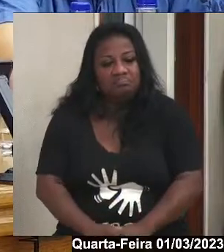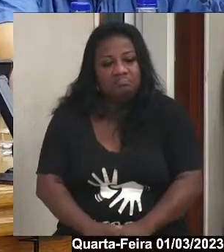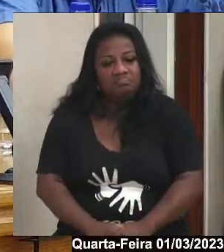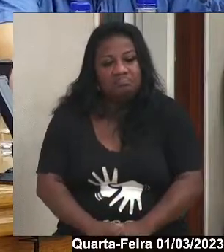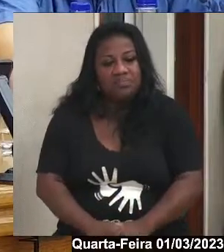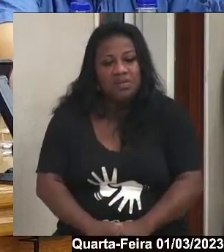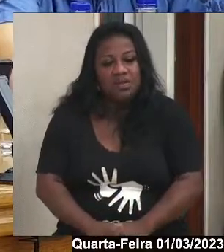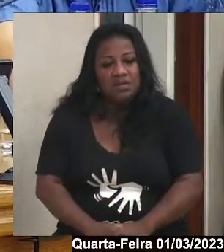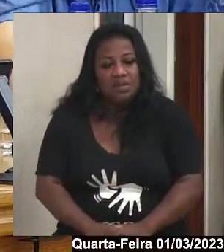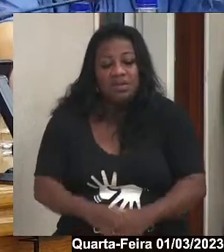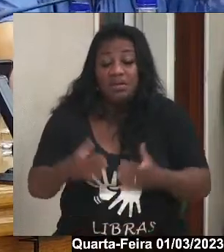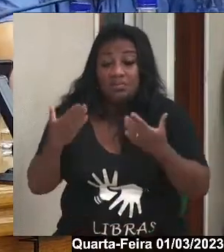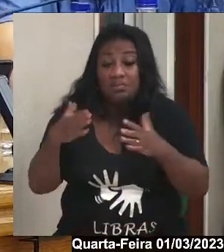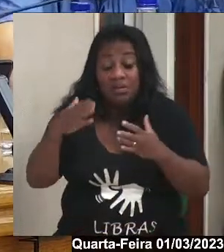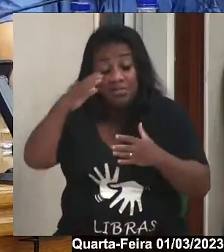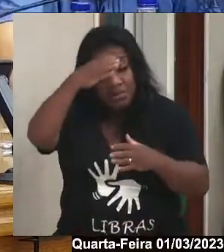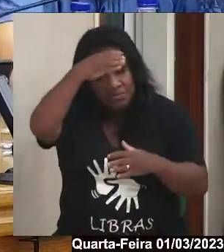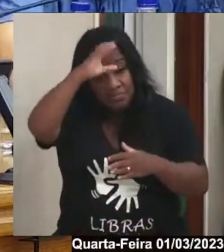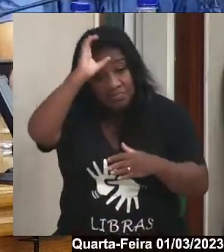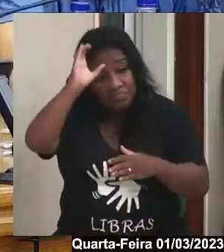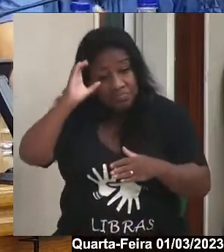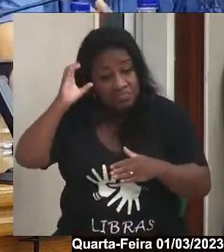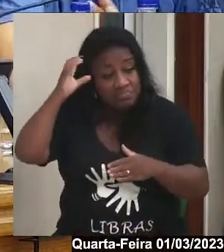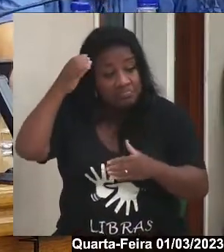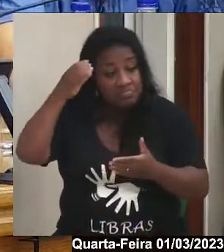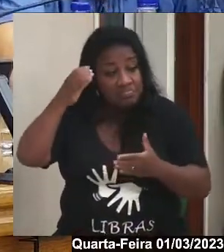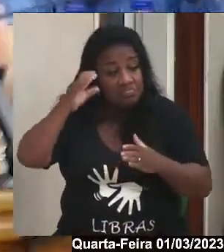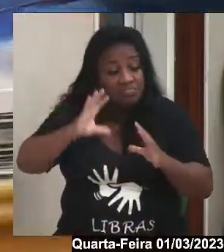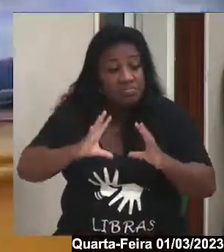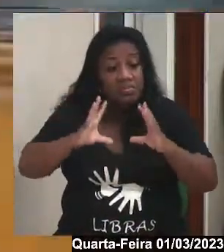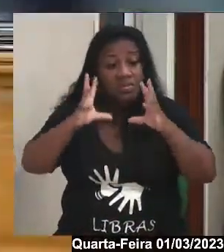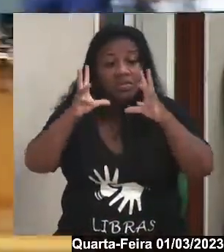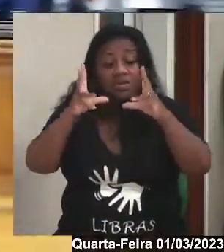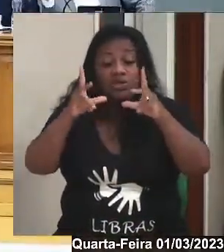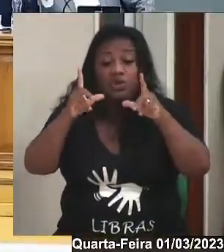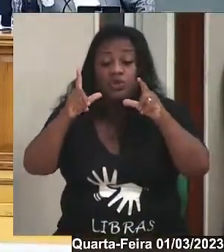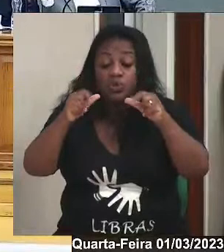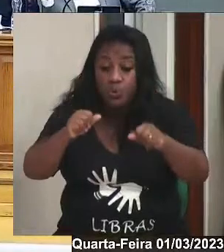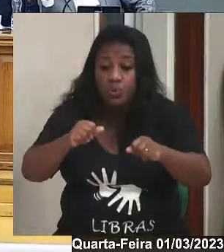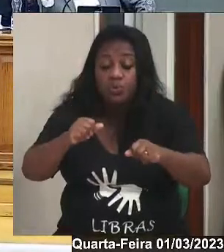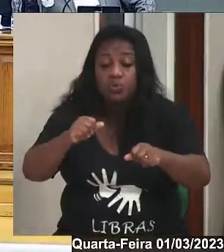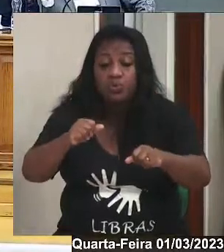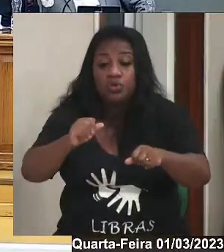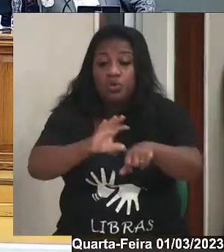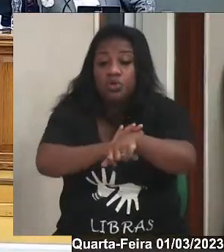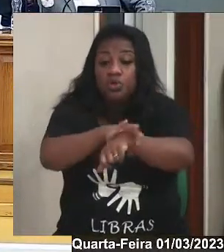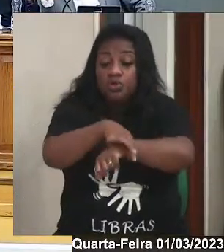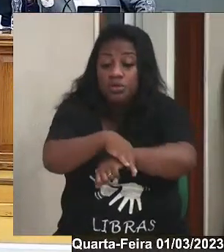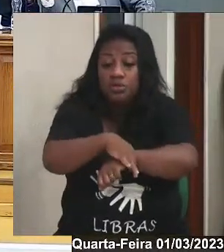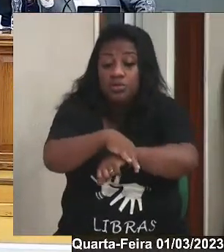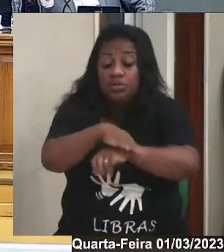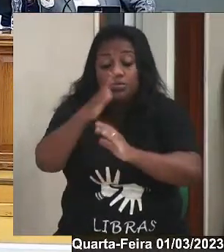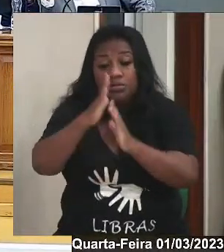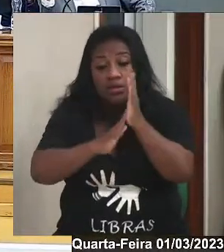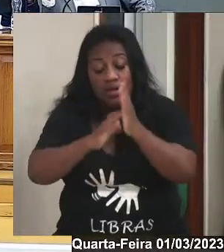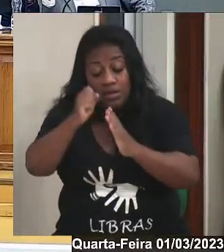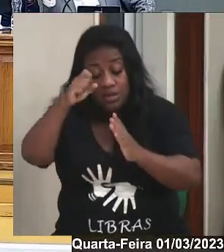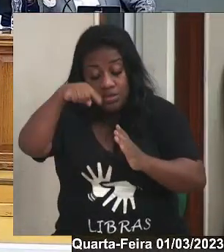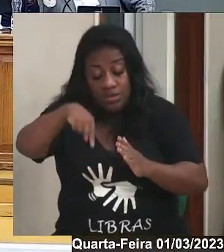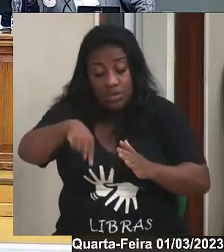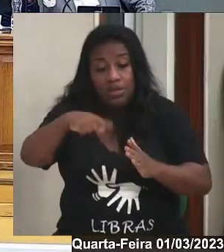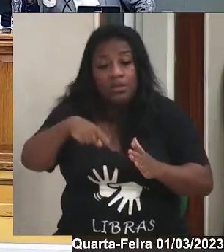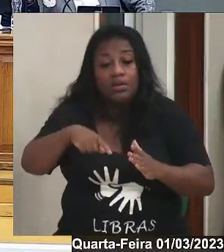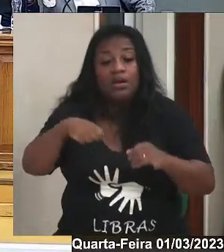Obrigado. Parabéns, vereador César Begali, reforçando que todos os guardas municipais têm a obrigação de